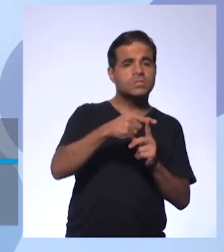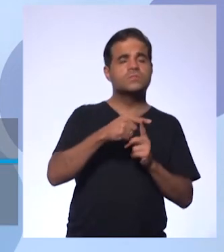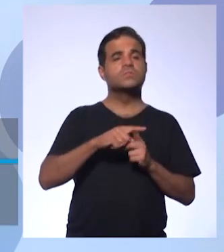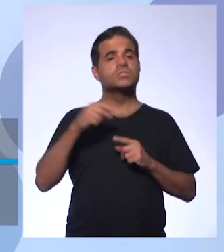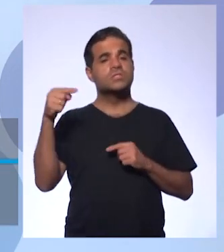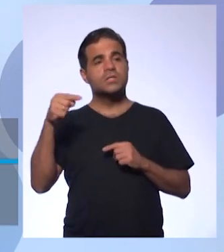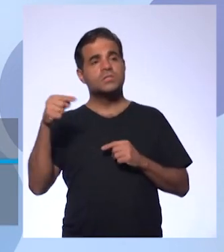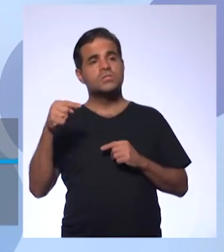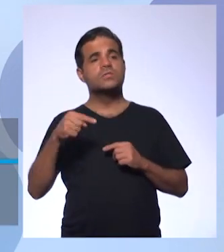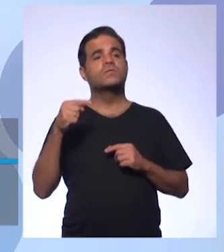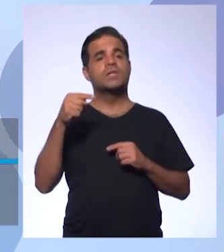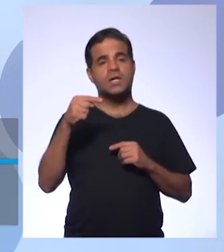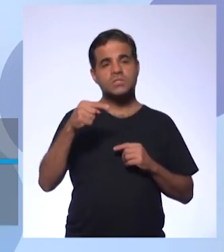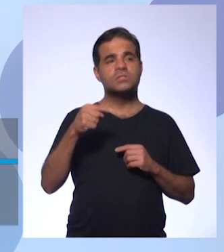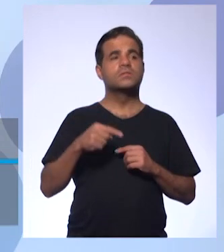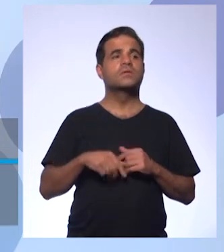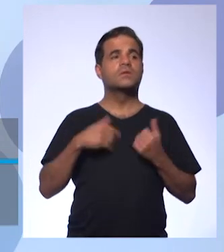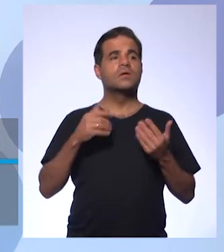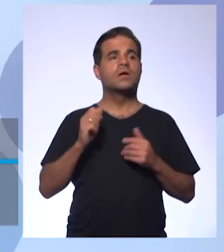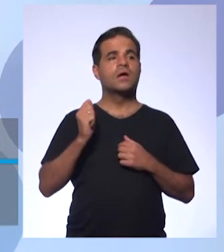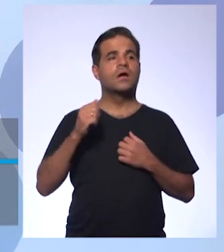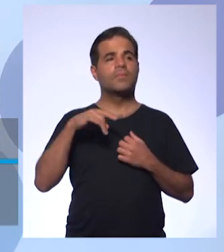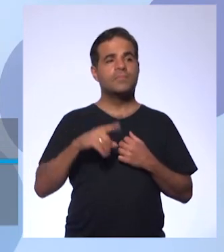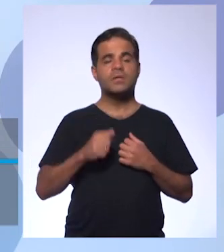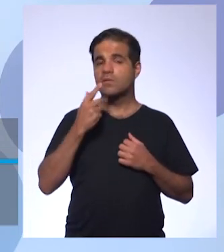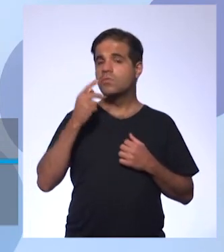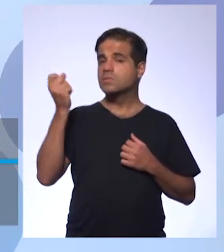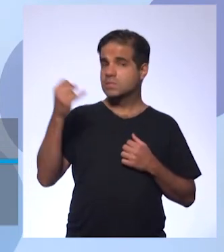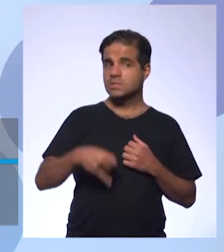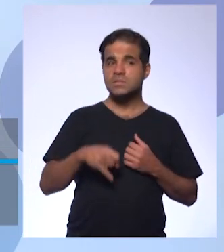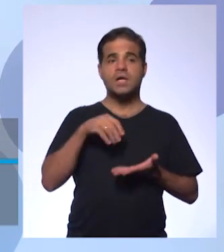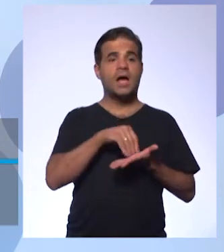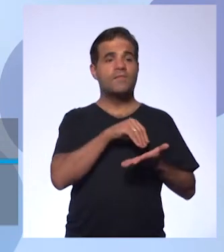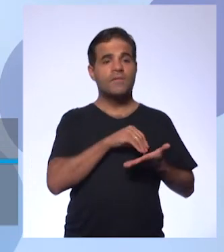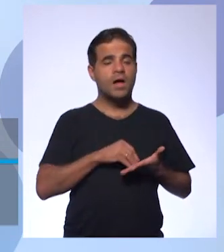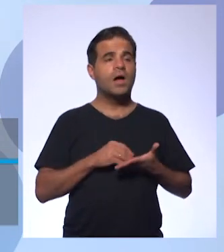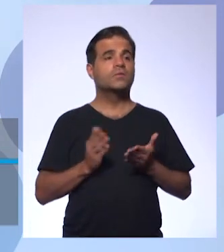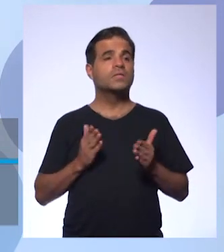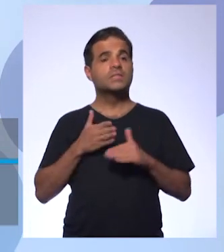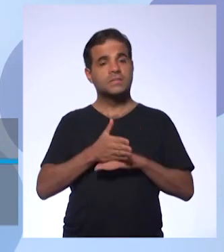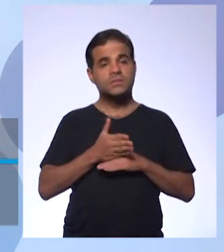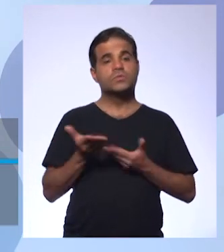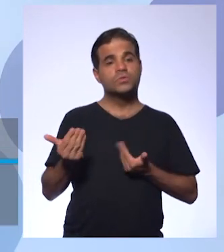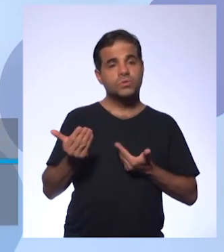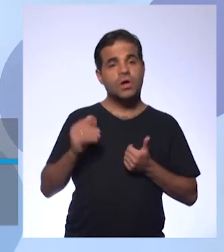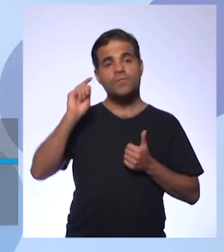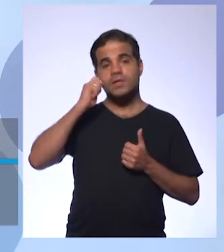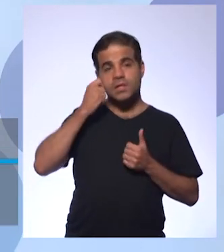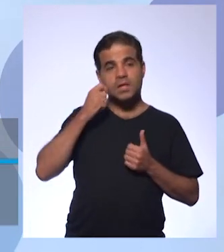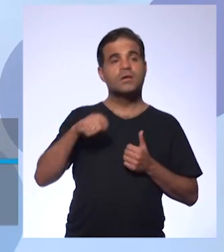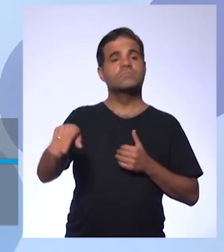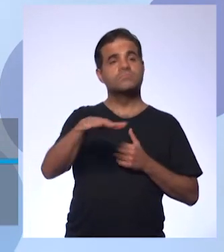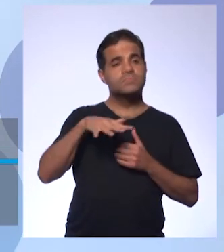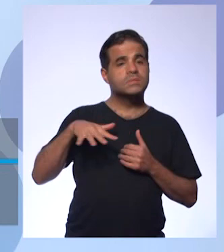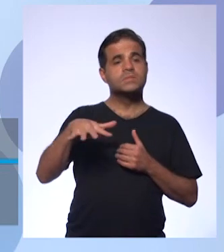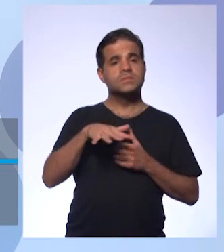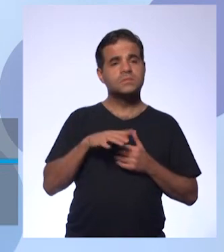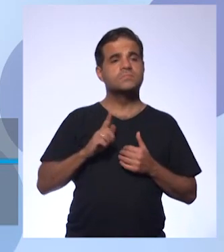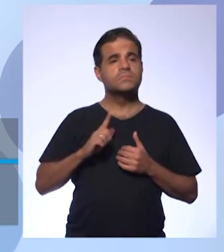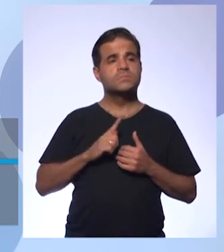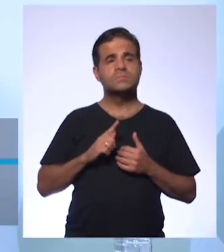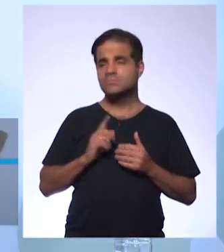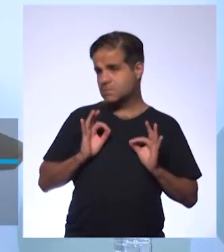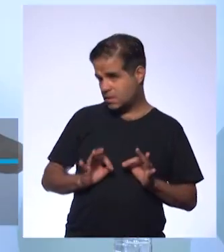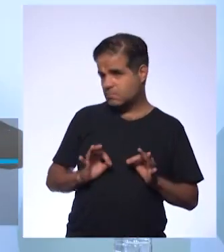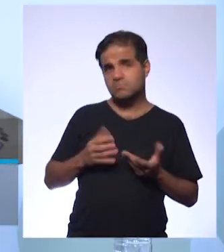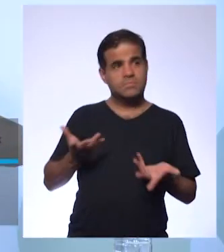positivos, negativos, né? A Amanda diz sim, a falta de inserção de jovens negros neste ramo. Tá certo, professora?